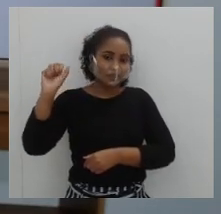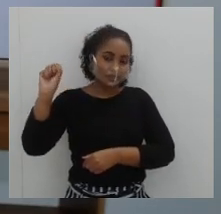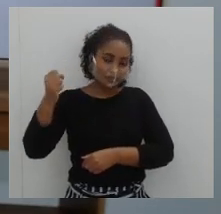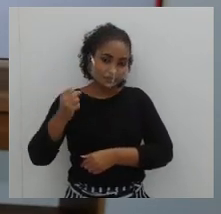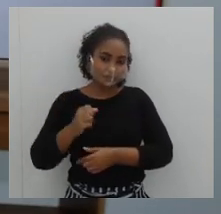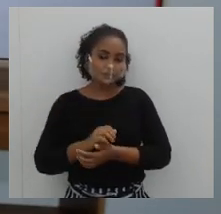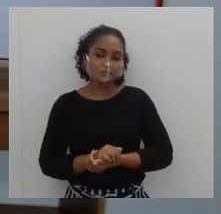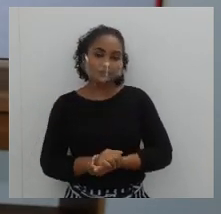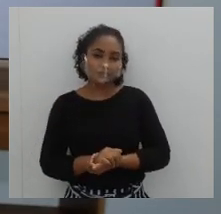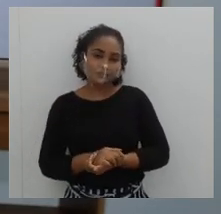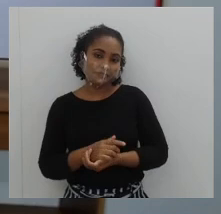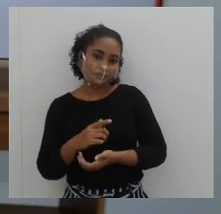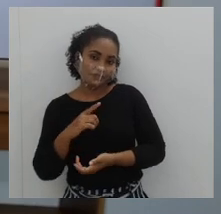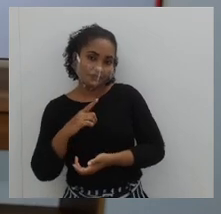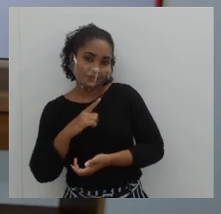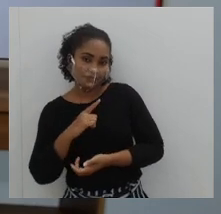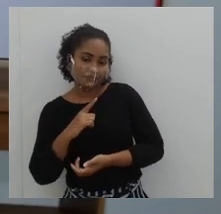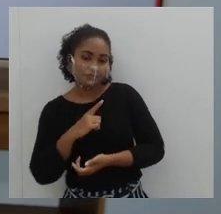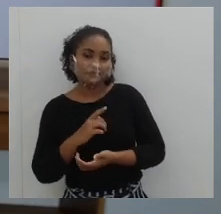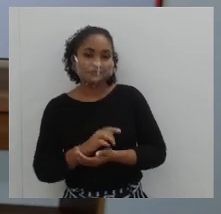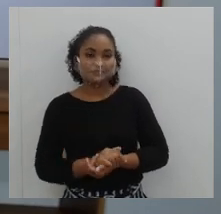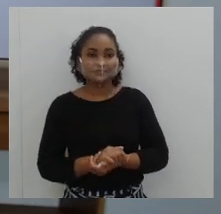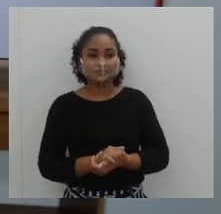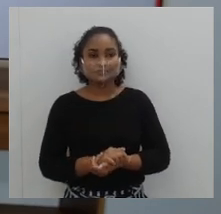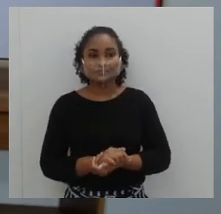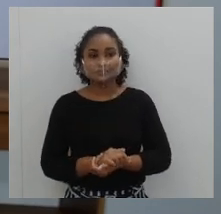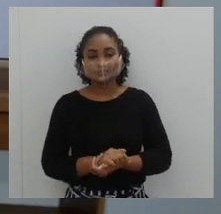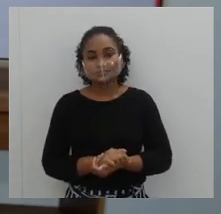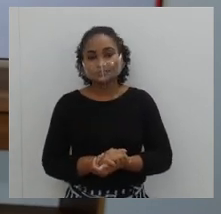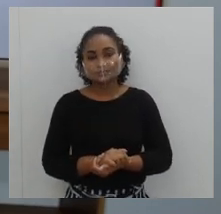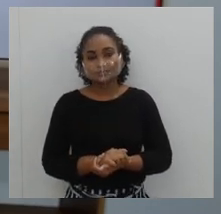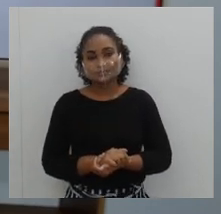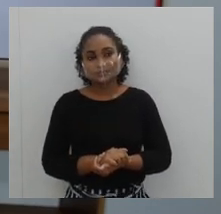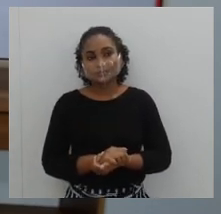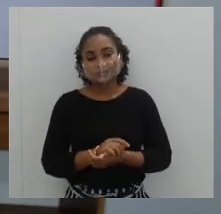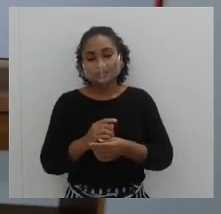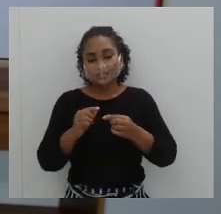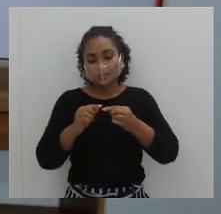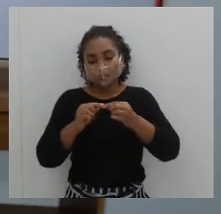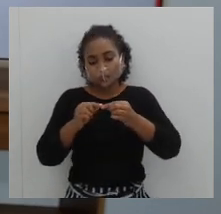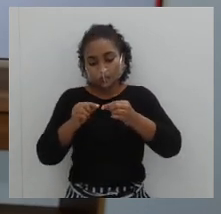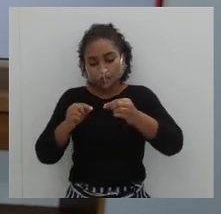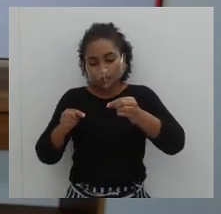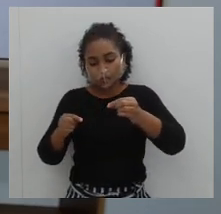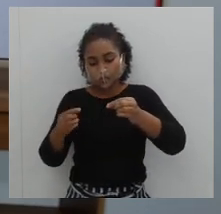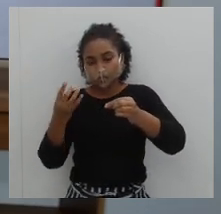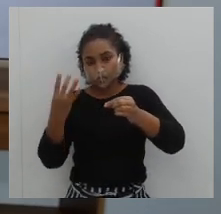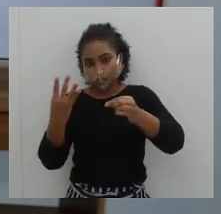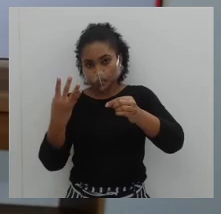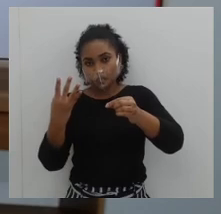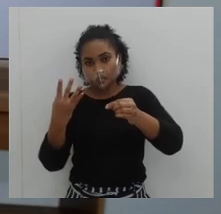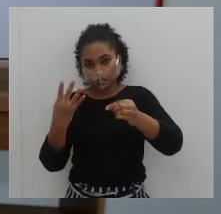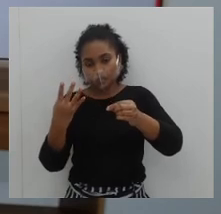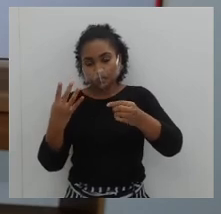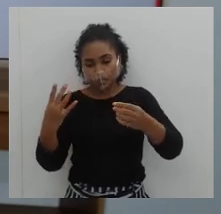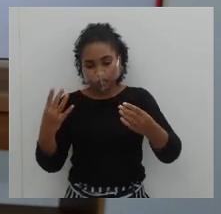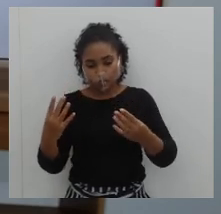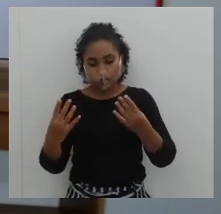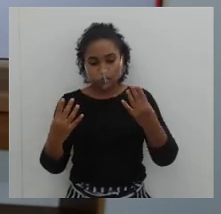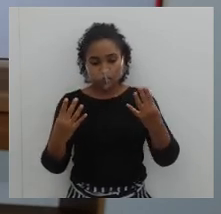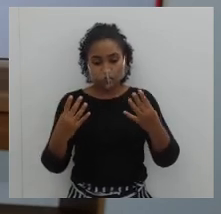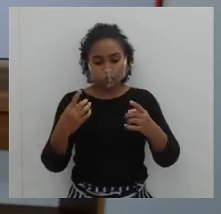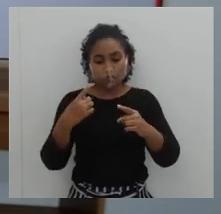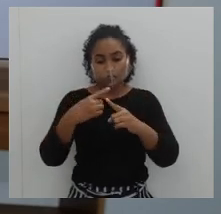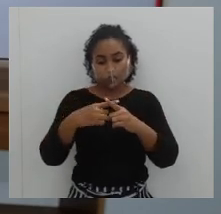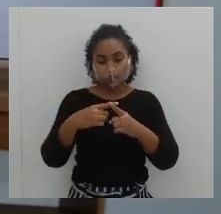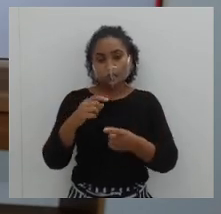arestas. Então eu tenho 4 arestas aqui. Tenho 4 lá no fundo também da figura.